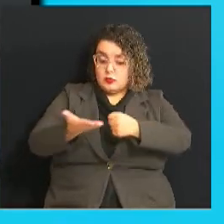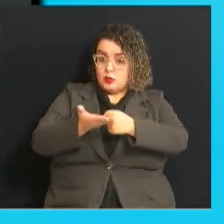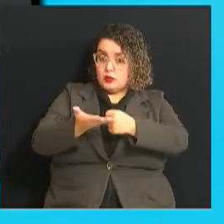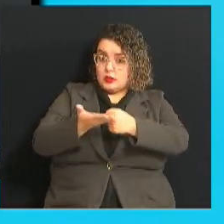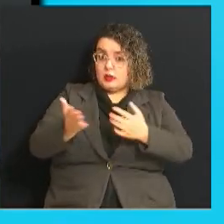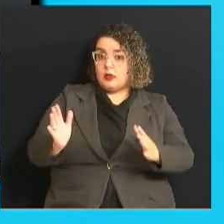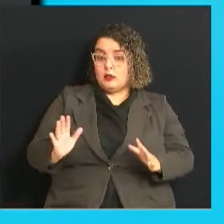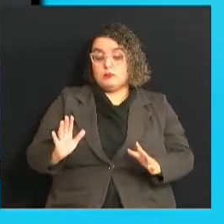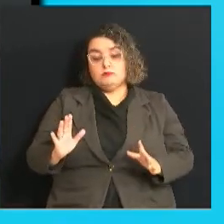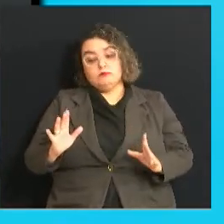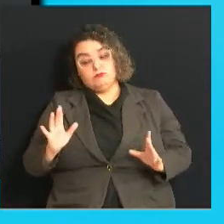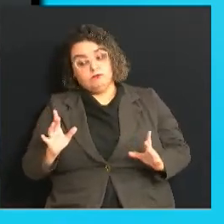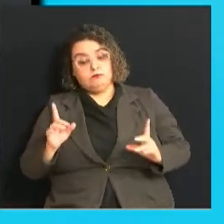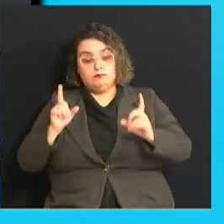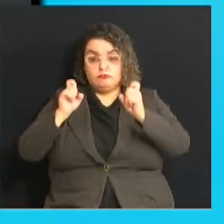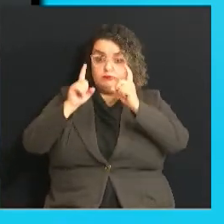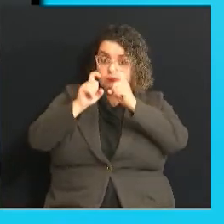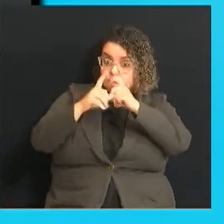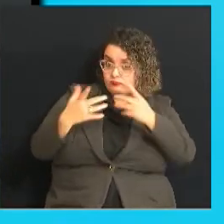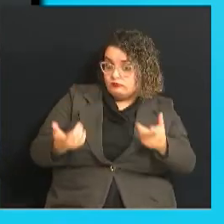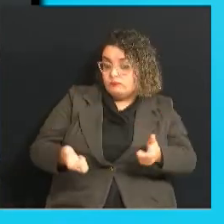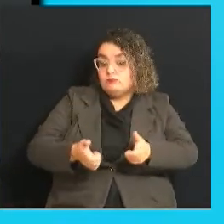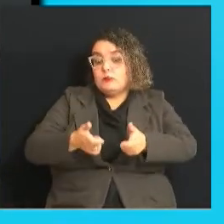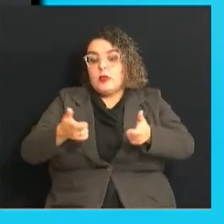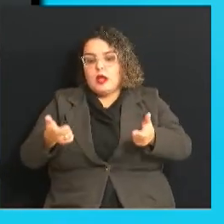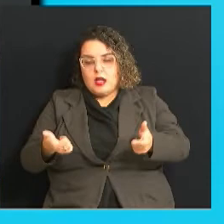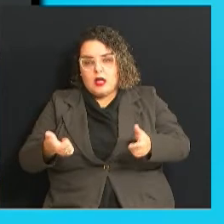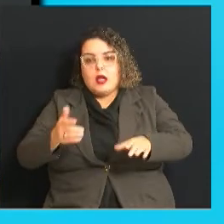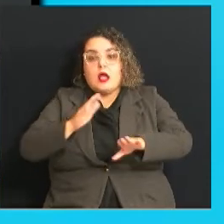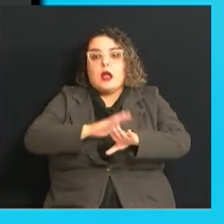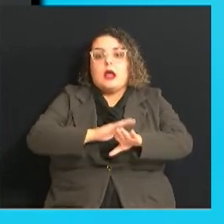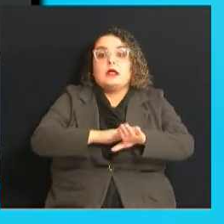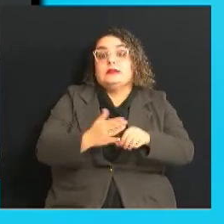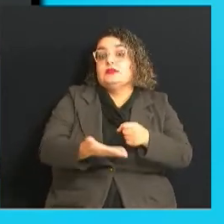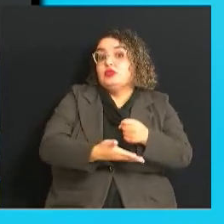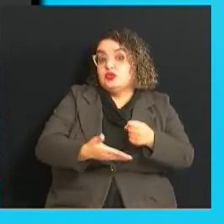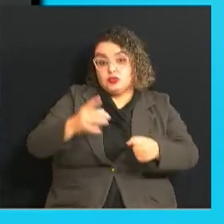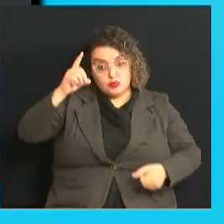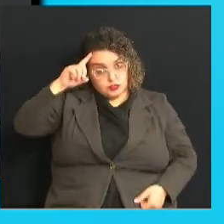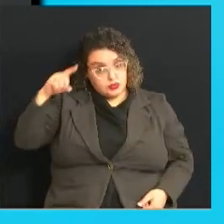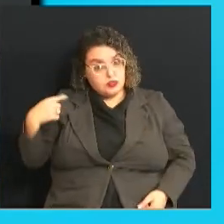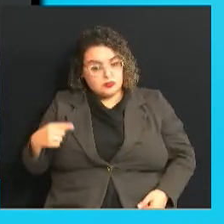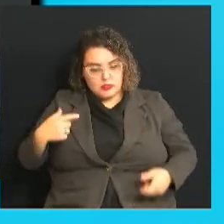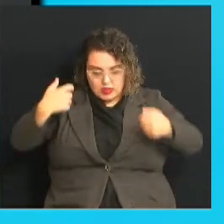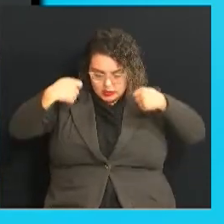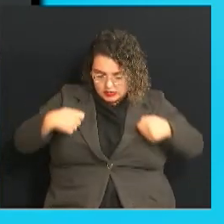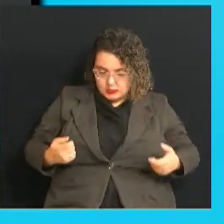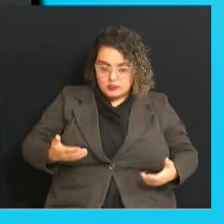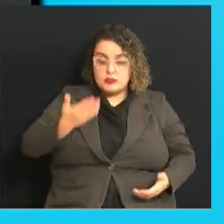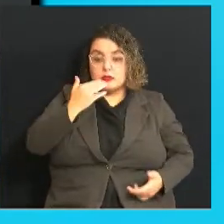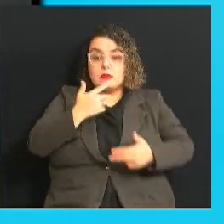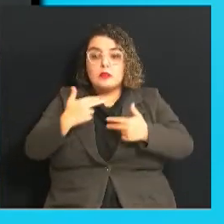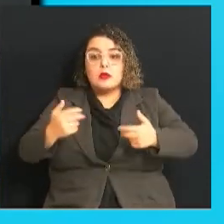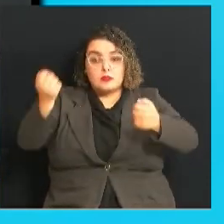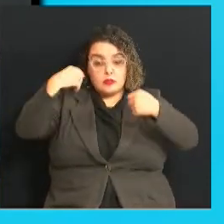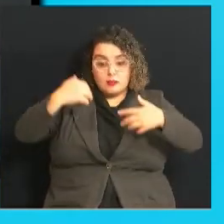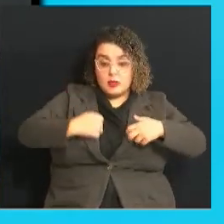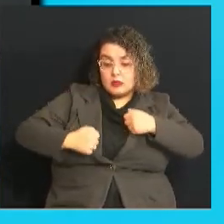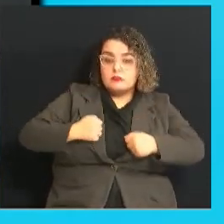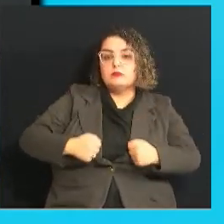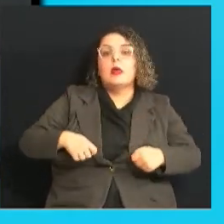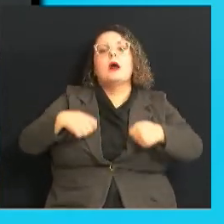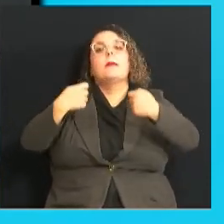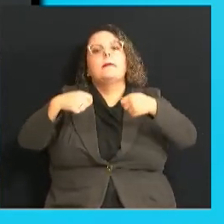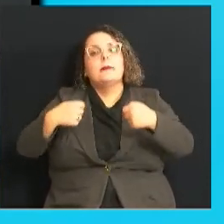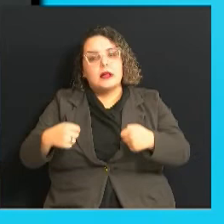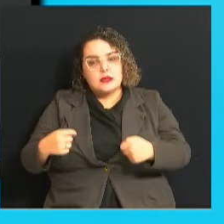uma certa dificuldade maior em atividades básicas do dia a dia, se vestir, se alimentar, tomar banho, precisa de